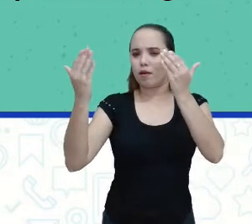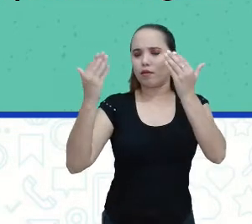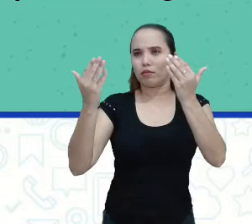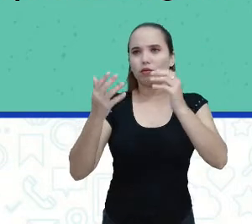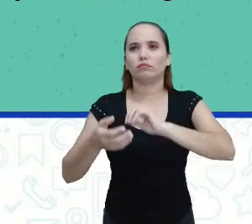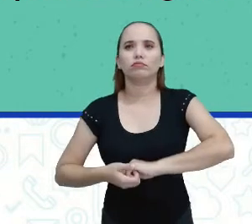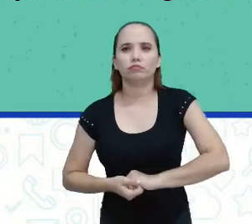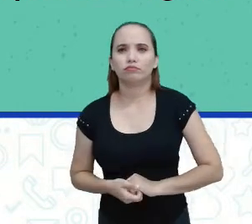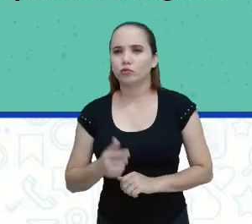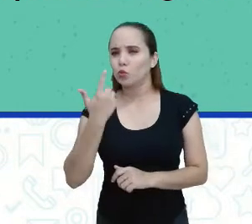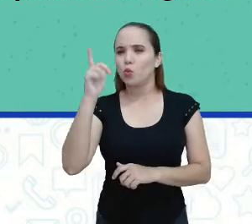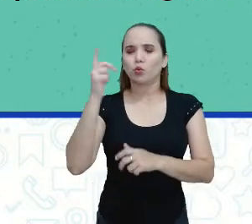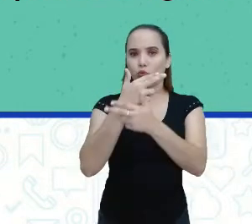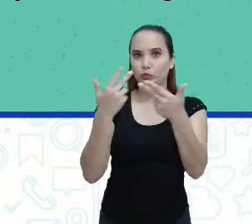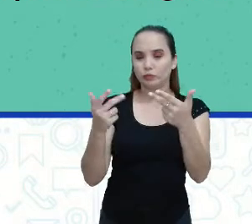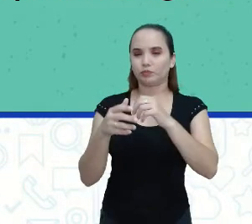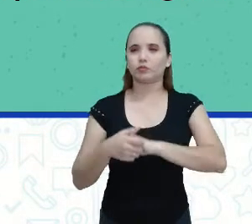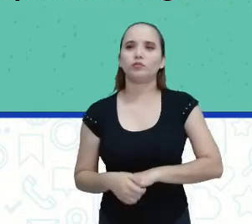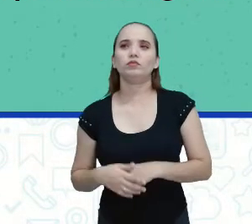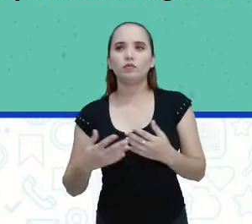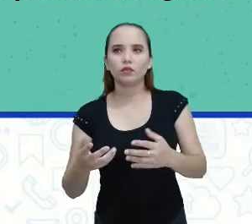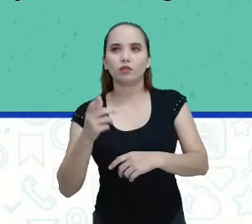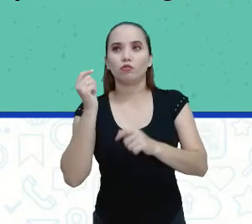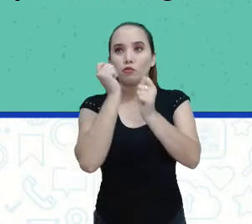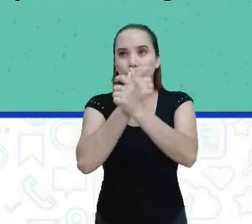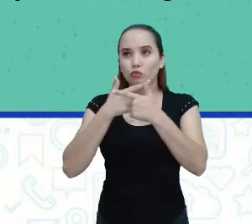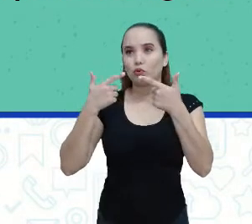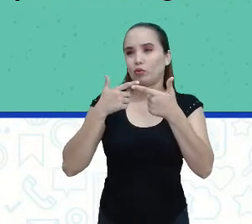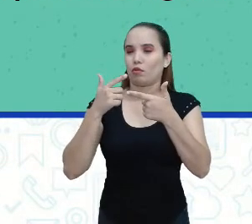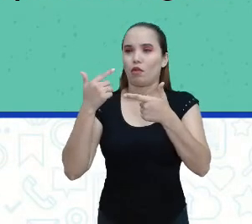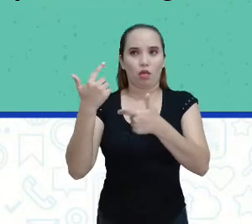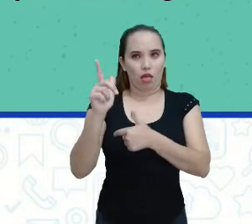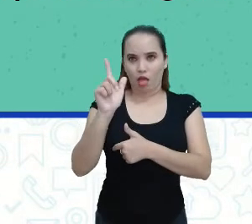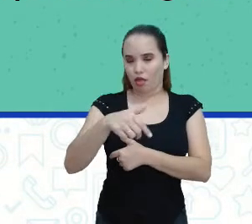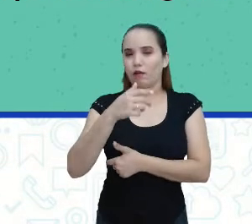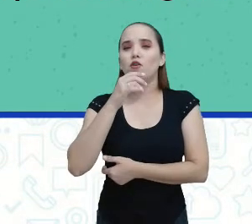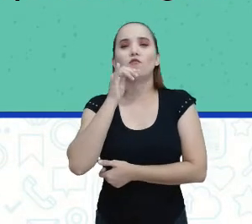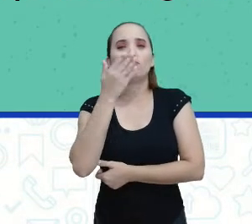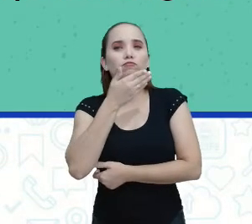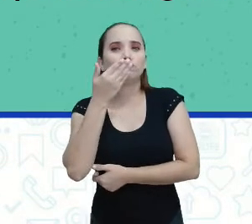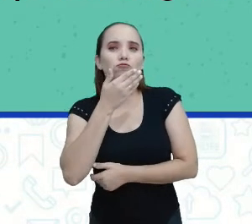um adjetivo. Como seu sorriso. Então, aqui a gente tem o quê?